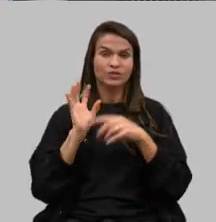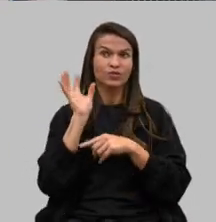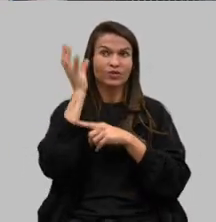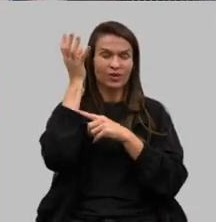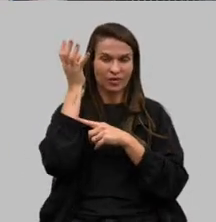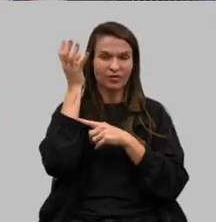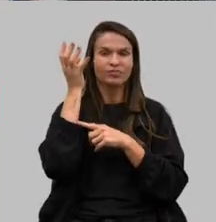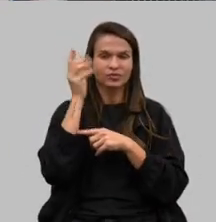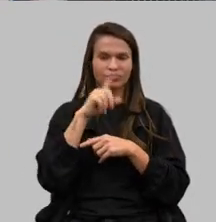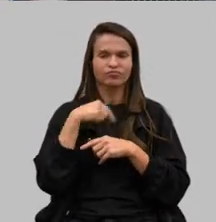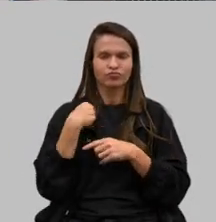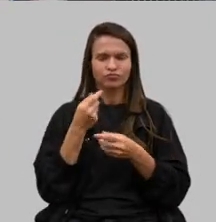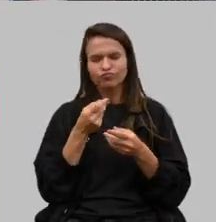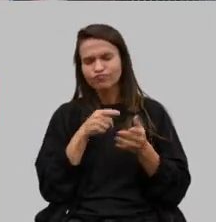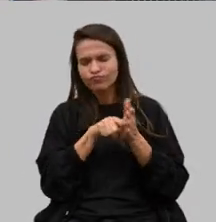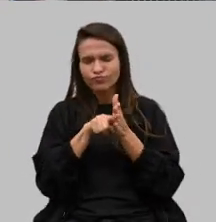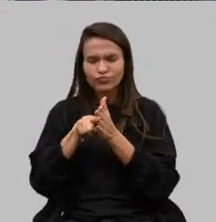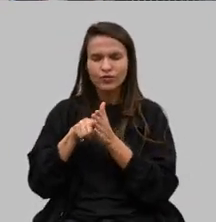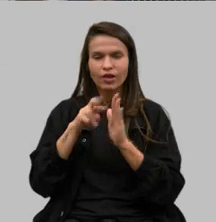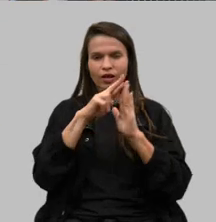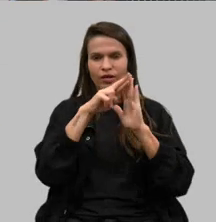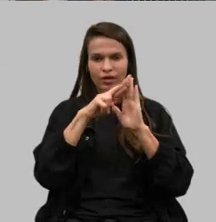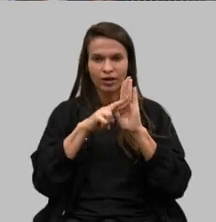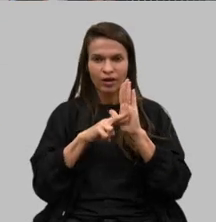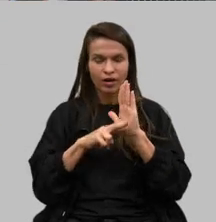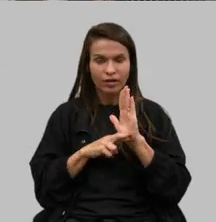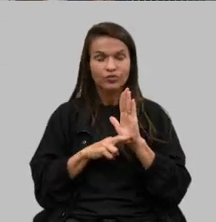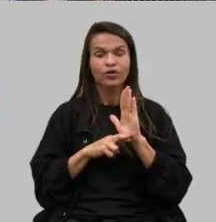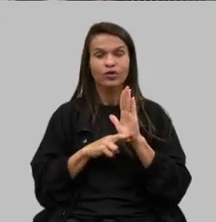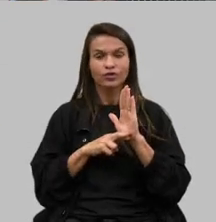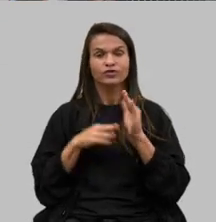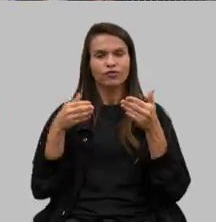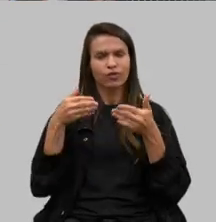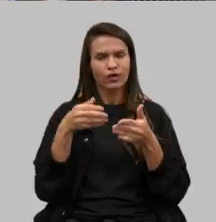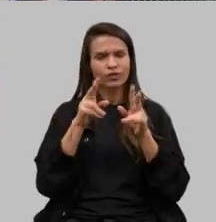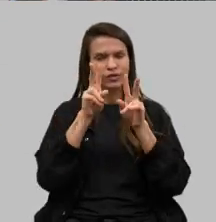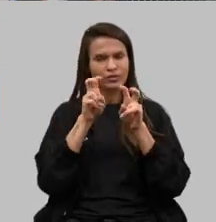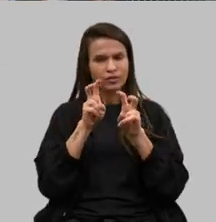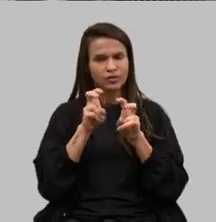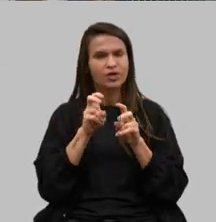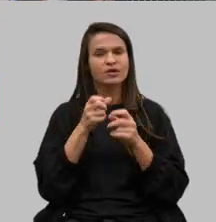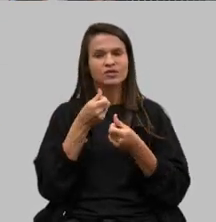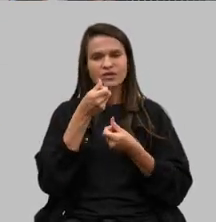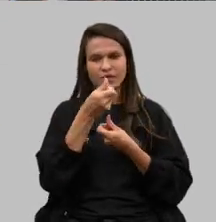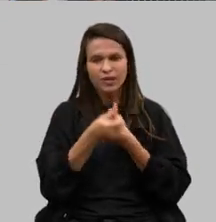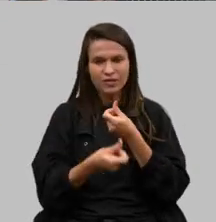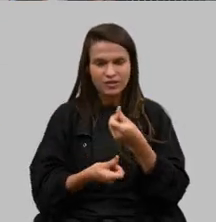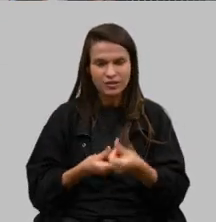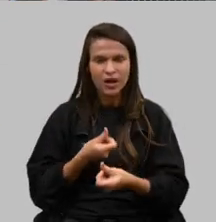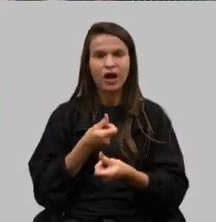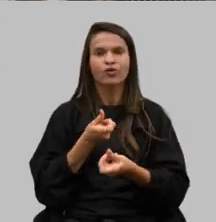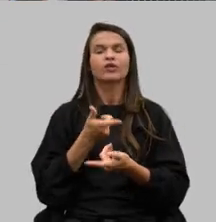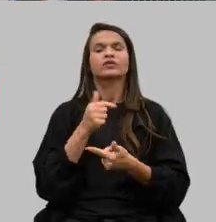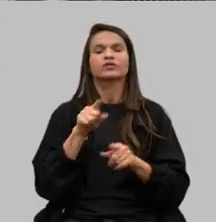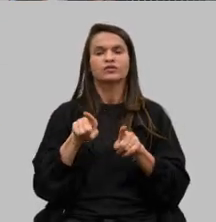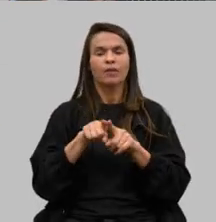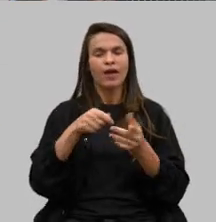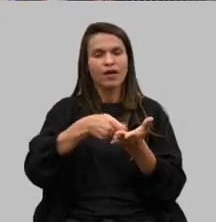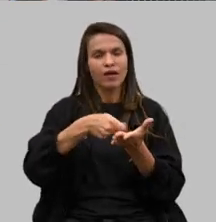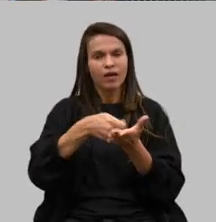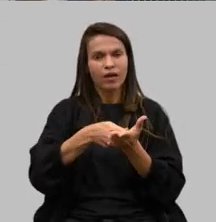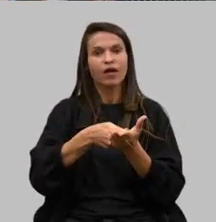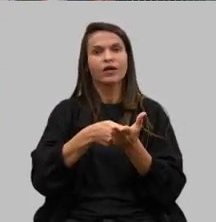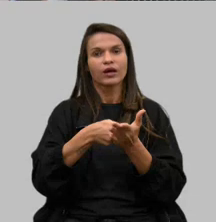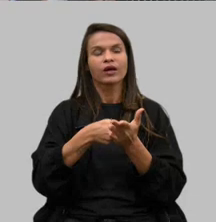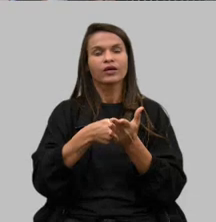intensificando né Nós temos relatórios de inspeção eh semestral que é exigido a além dos relatórios de auditoria